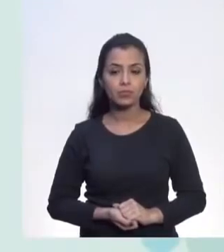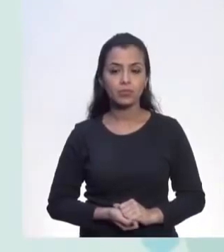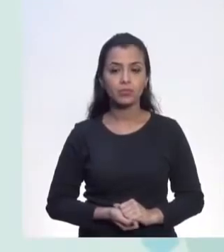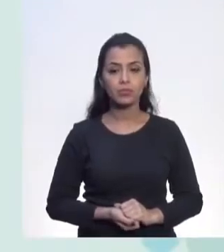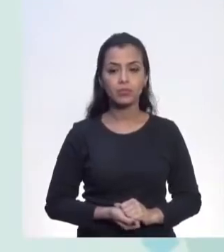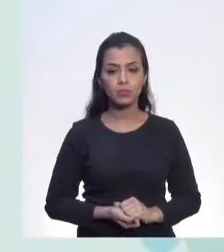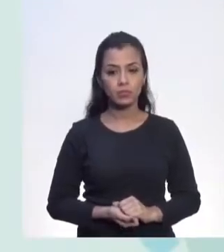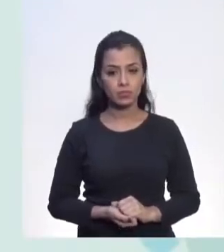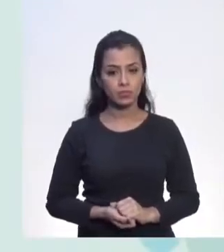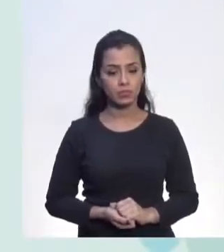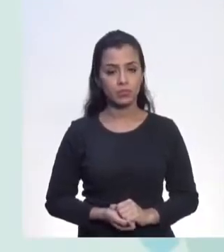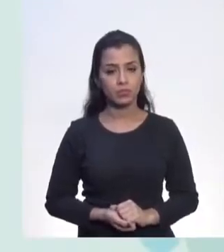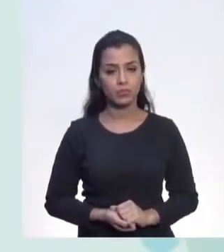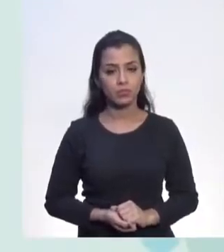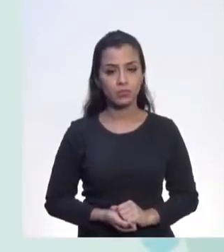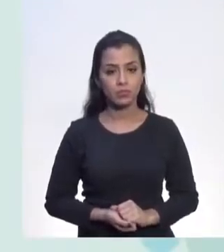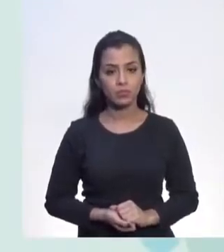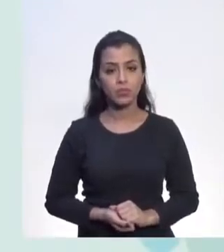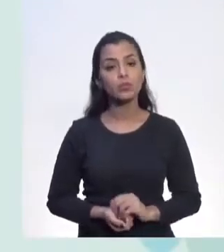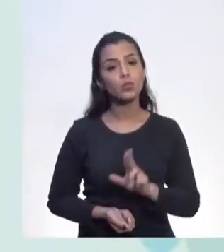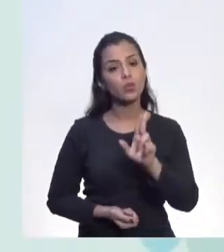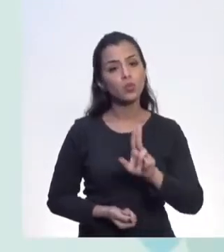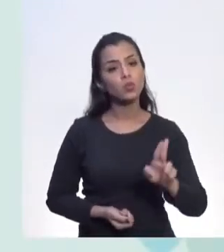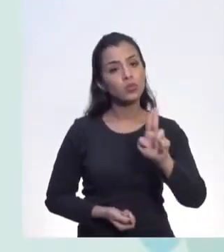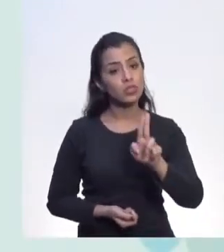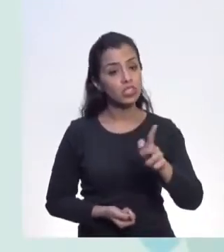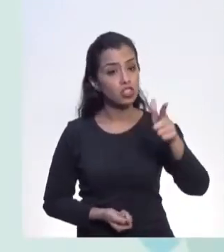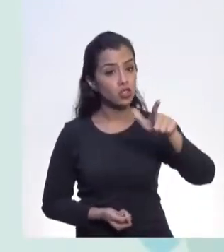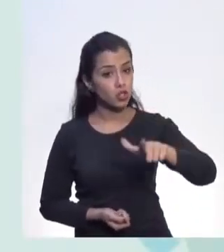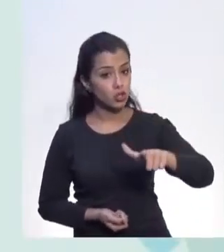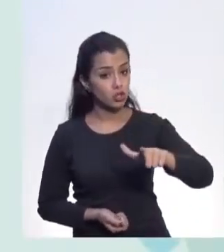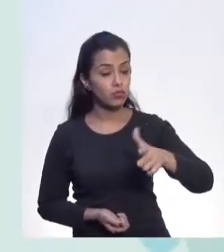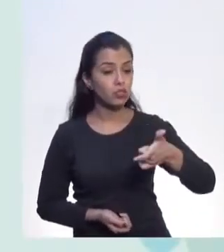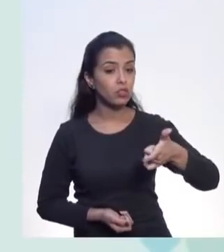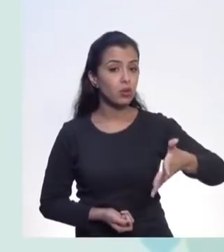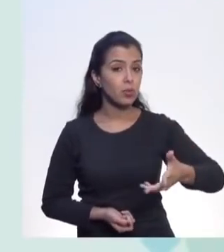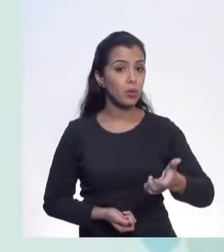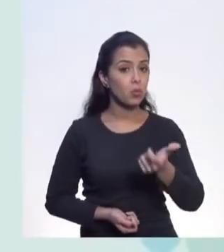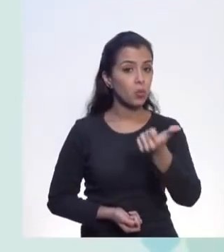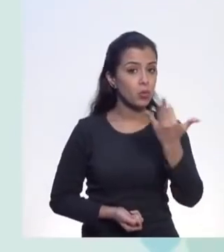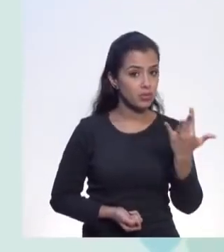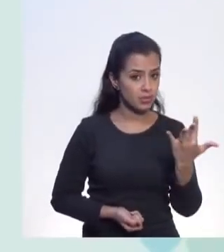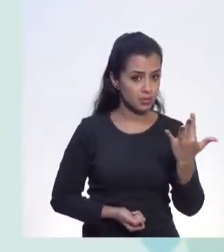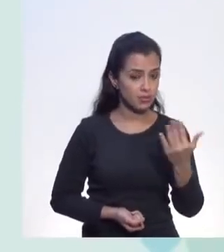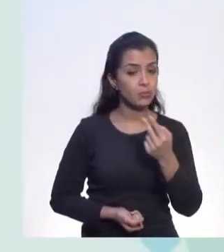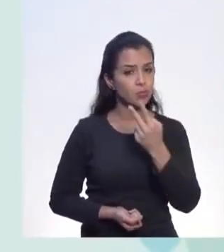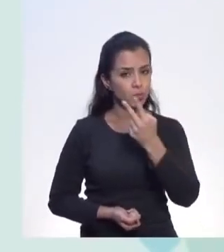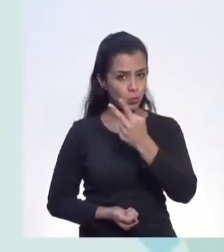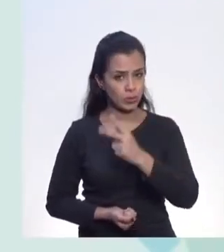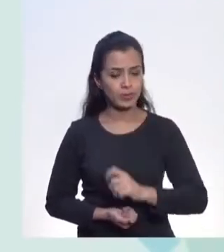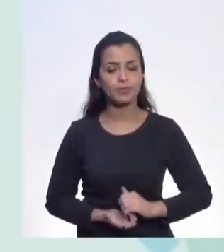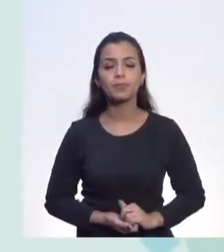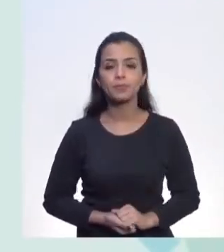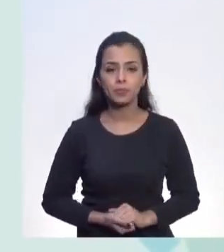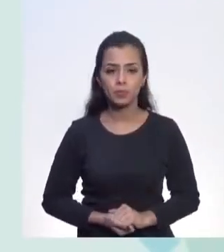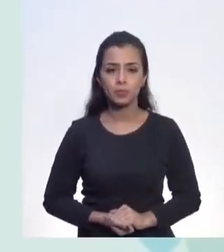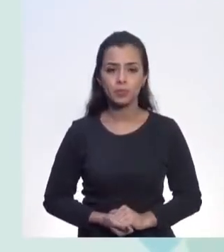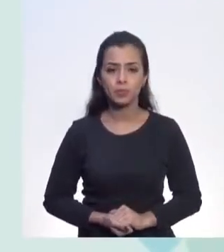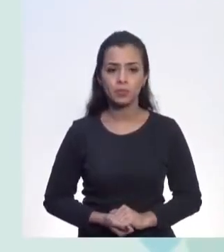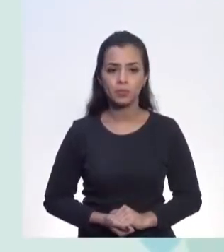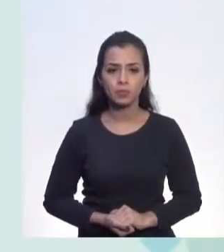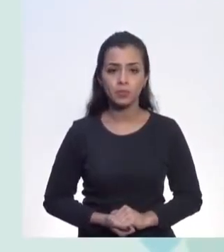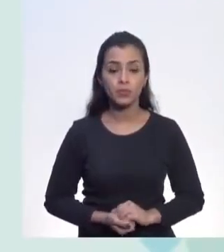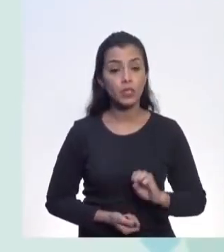importa qual. Quantas vão sobrar para a terceira posição? 2. Ótimo. E se então eu